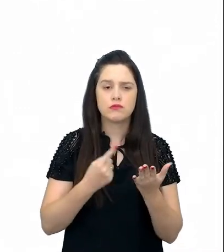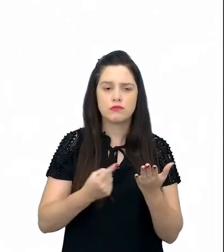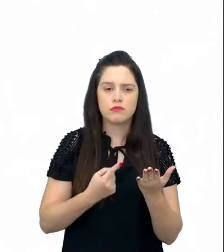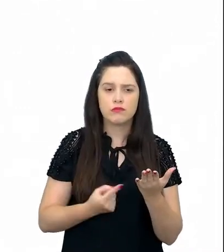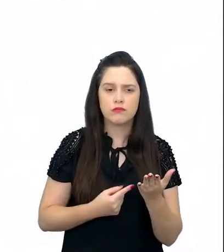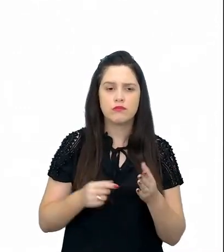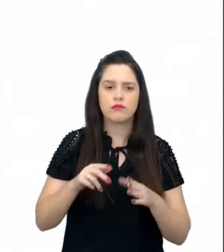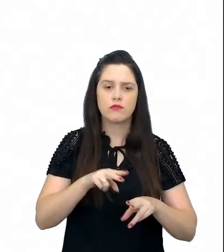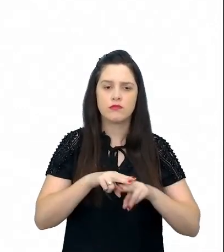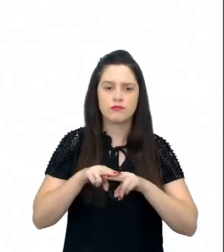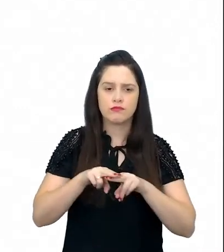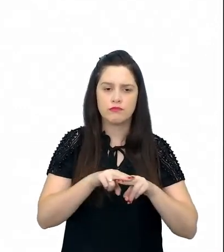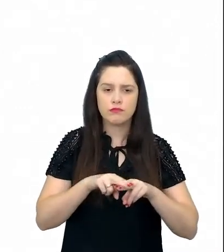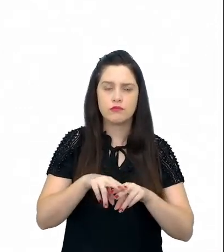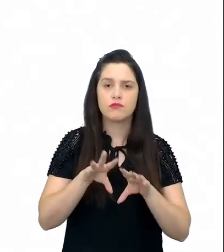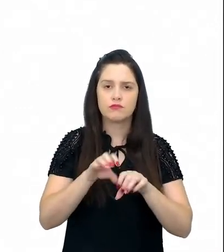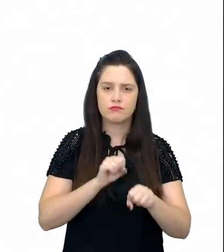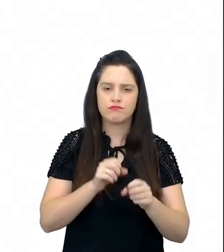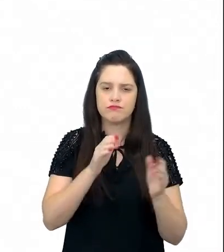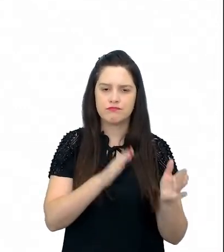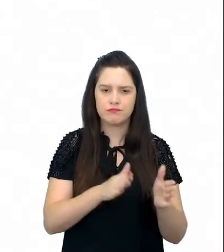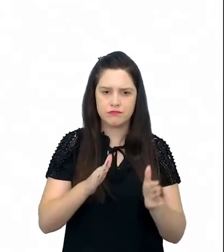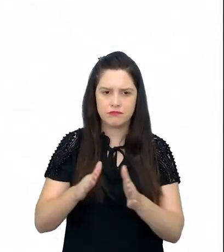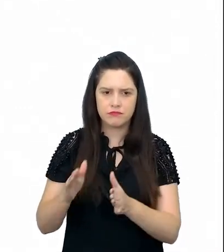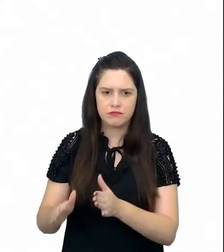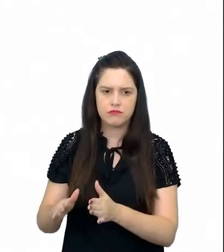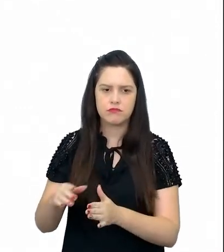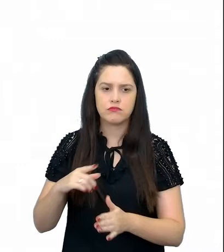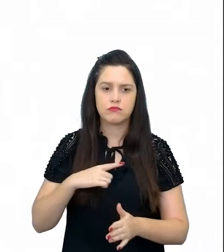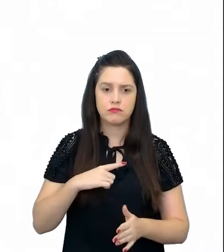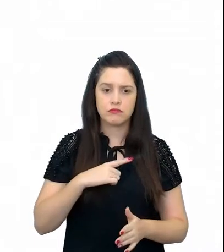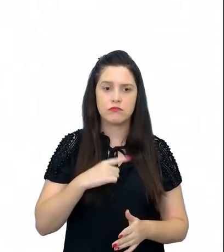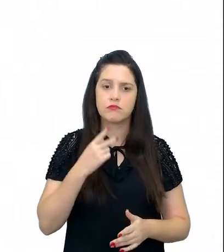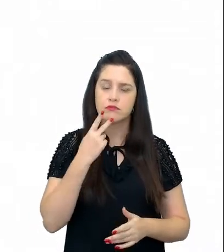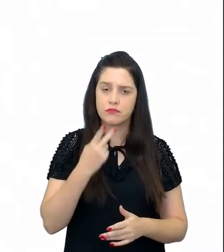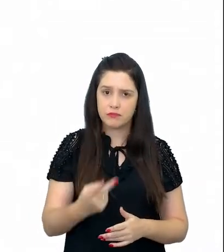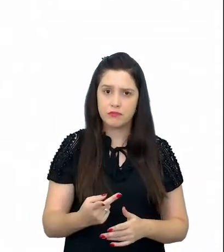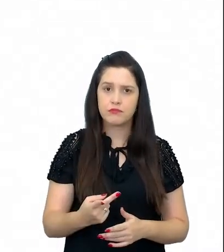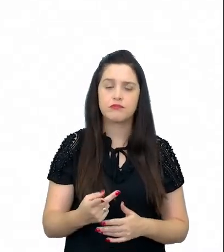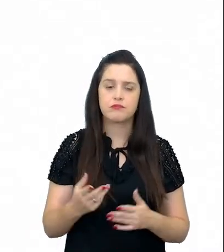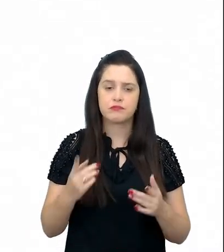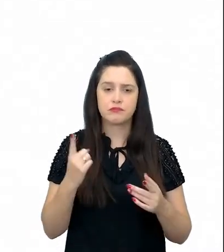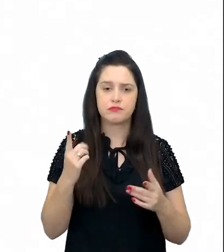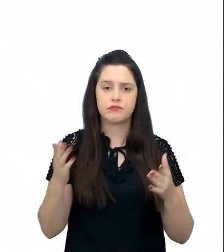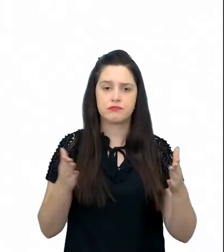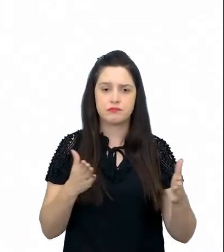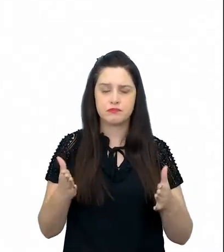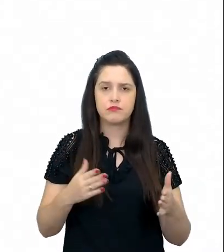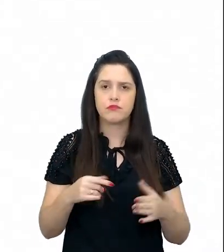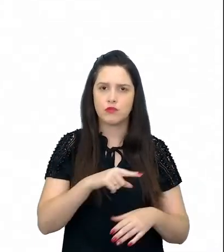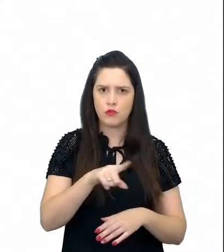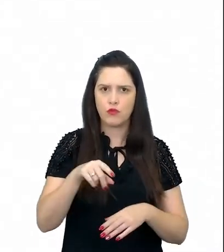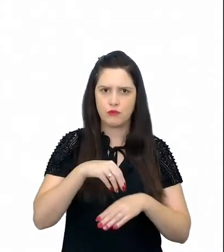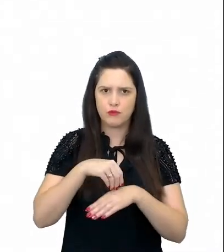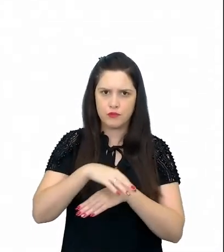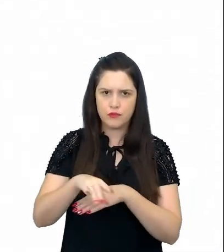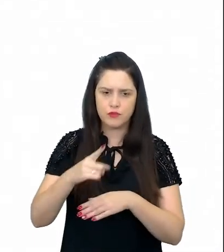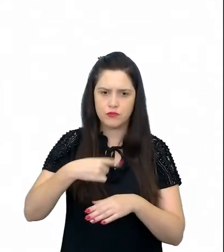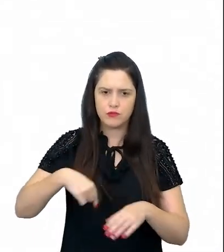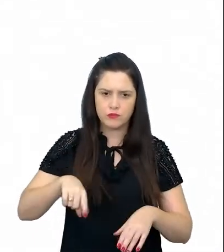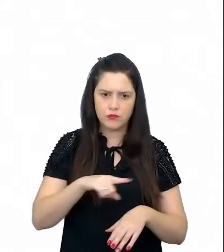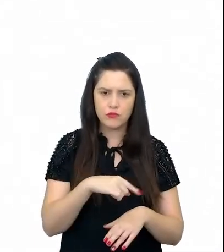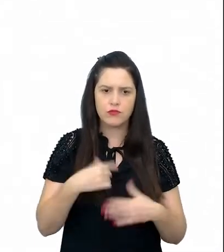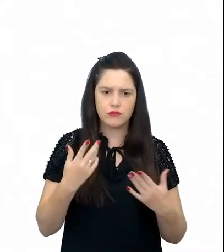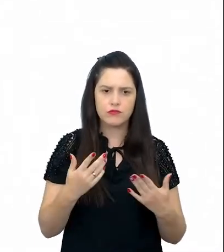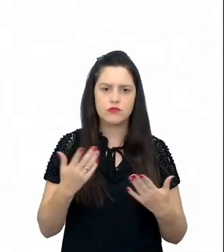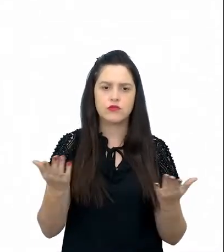revisão da formação de etapa, aquela formação feita pelo professor Marco, que ele trabalhou um pouquinho com vocês a respeito dos nossos assuntos que a gente